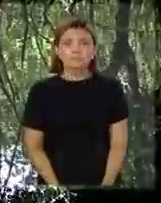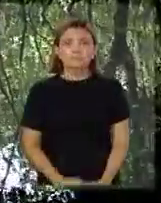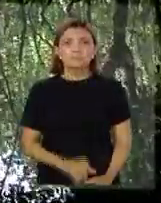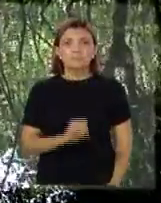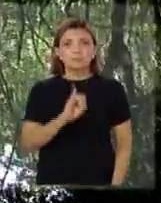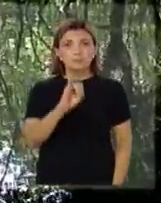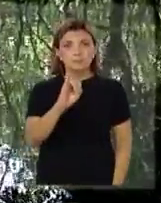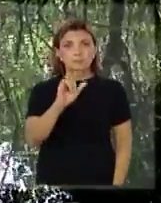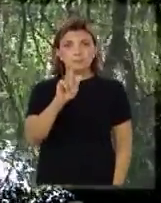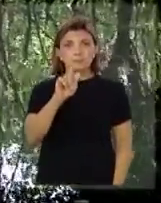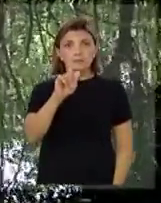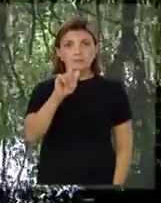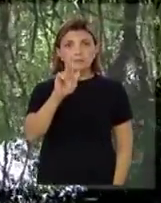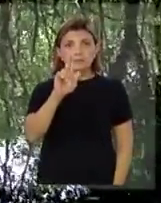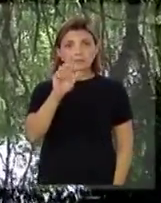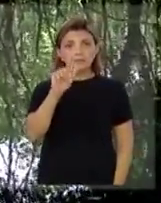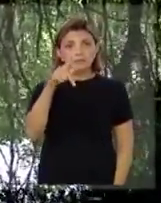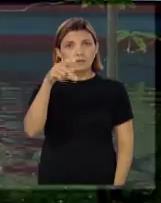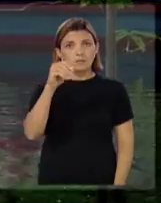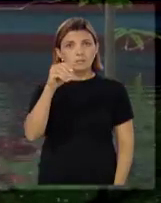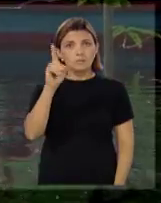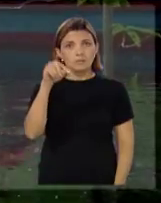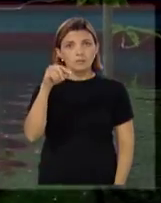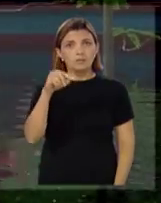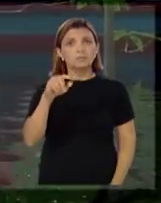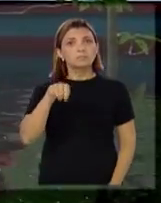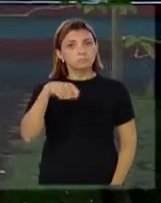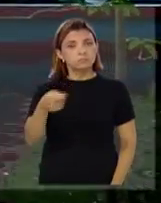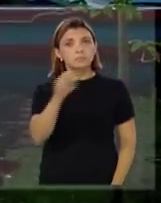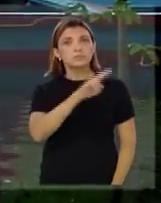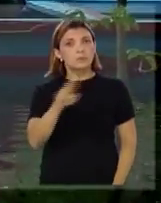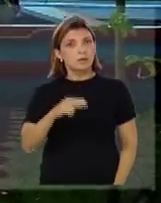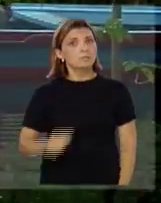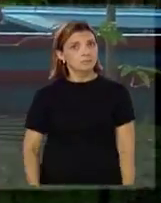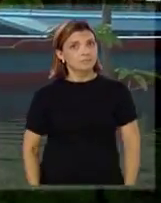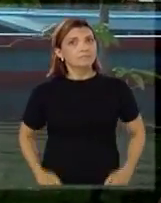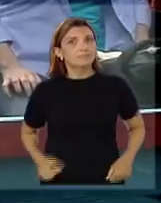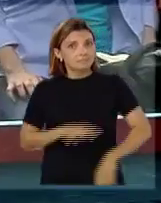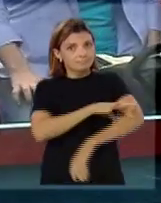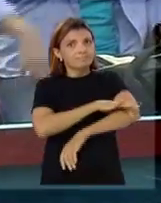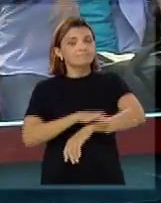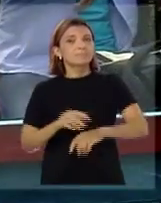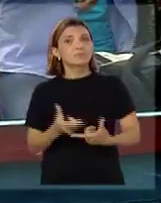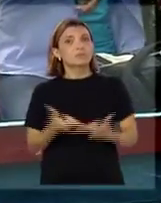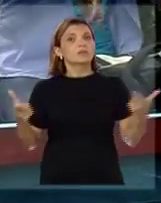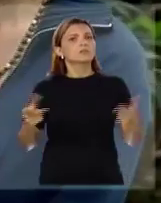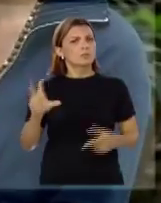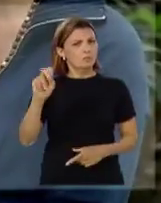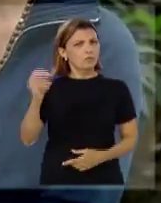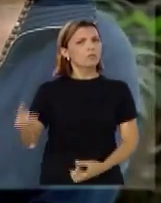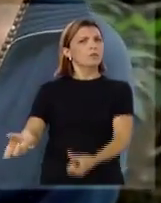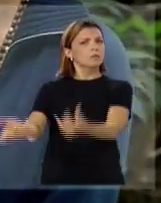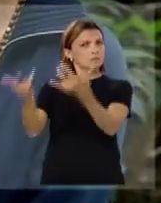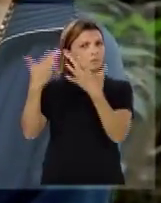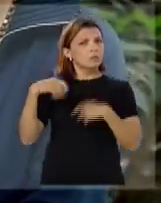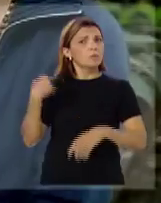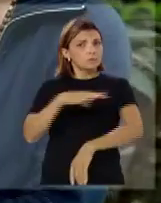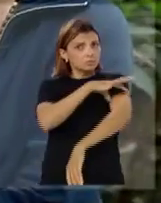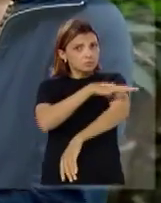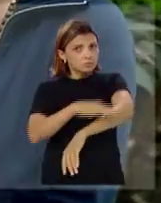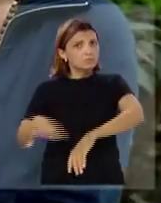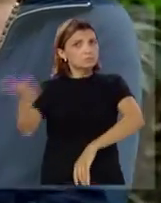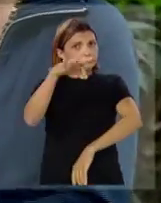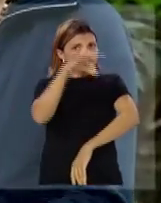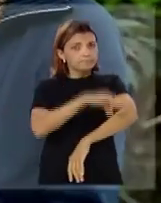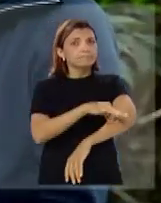Nós estamos no Igapó. Nossa, é muito lindo. Ainda bem que vocês colocaram calças compridas e camisas de manga. Mas a minha avó sempre fala que precisa usar